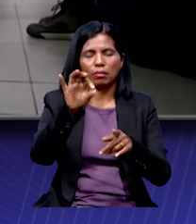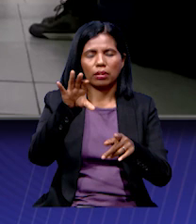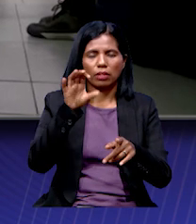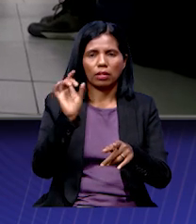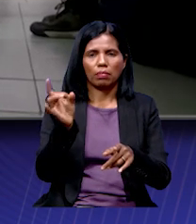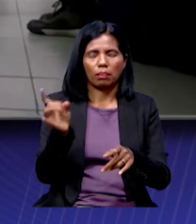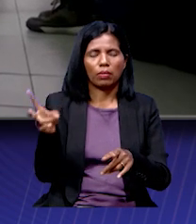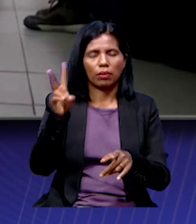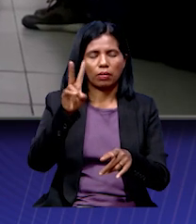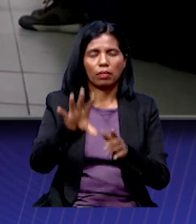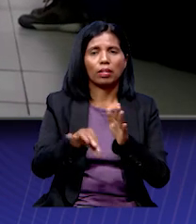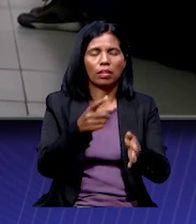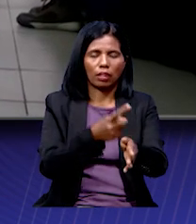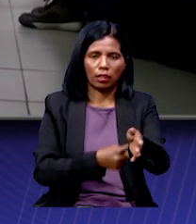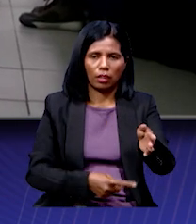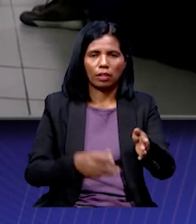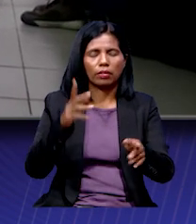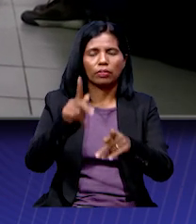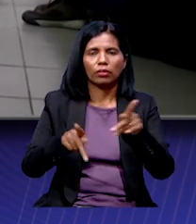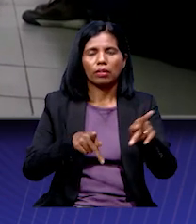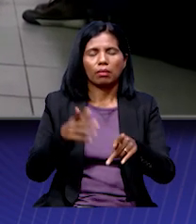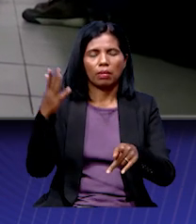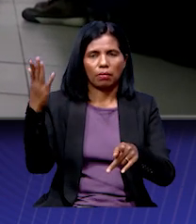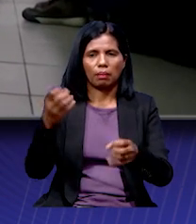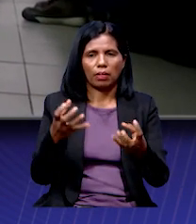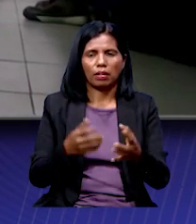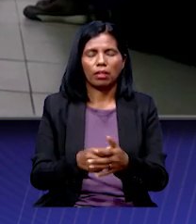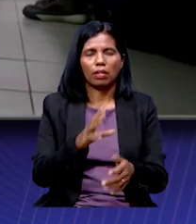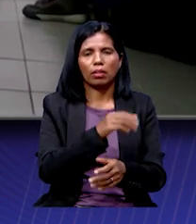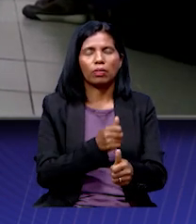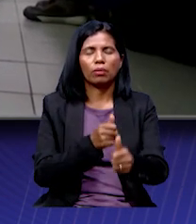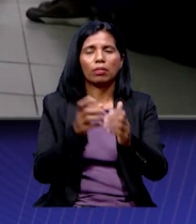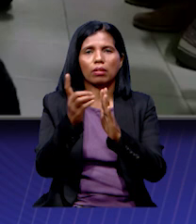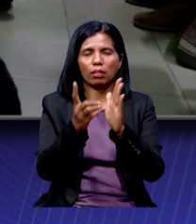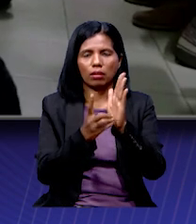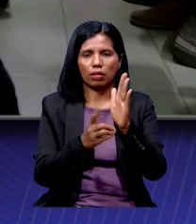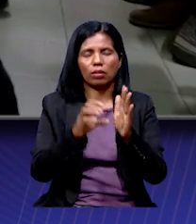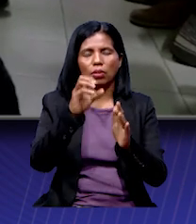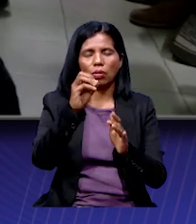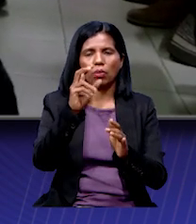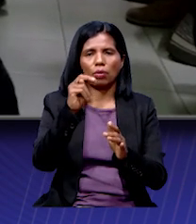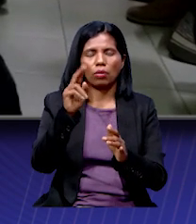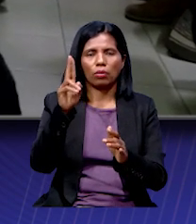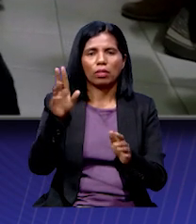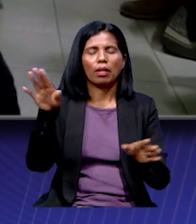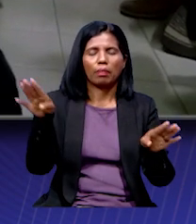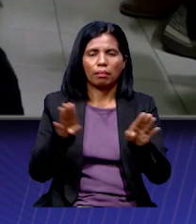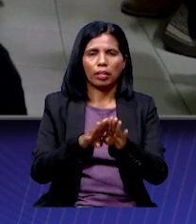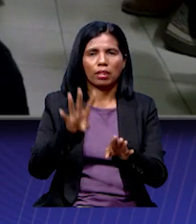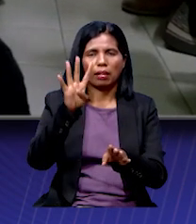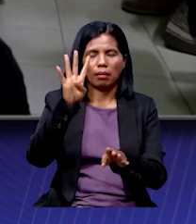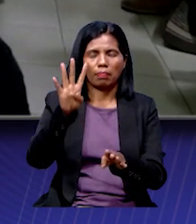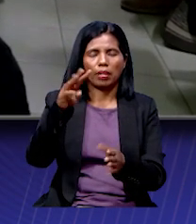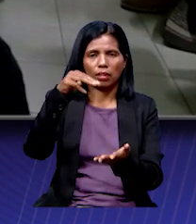resin rua mak hetan kanek e a população civil nyalet, no tuir dados atual ONU besik tokon hat resin,